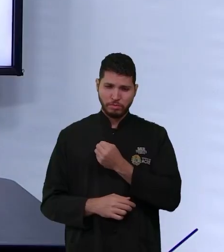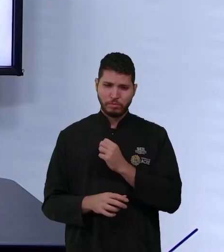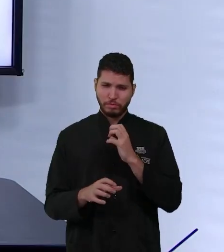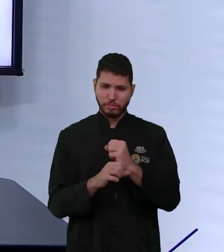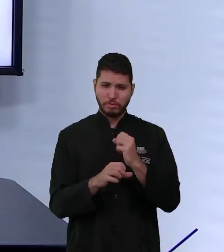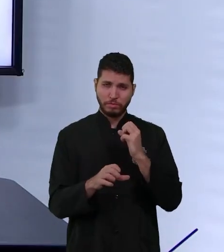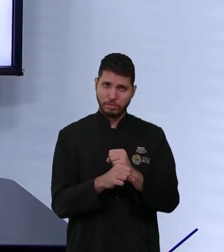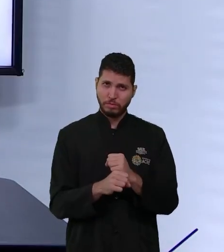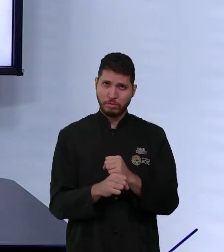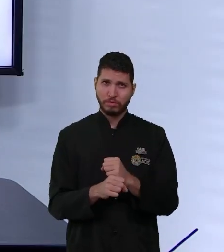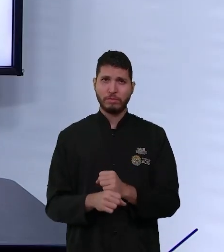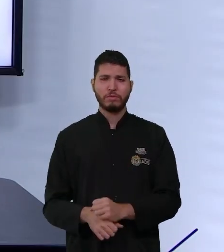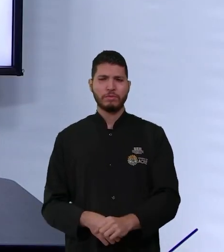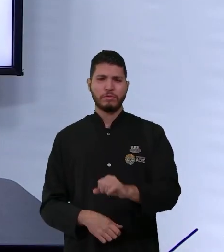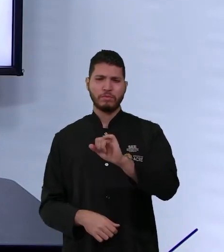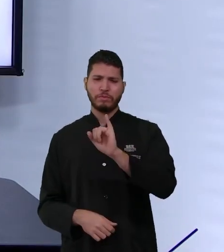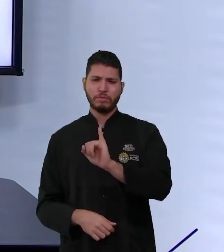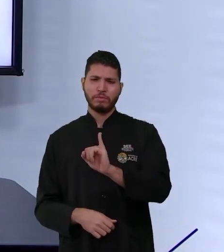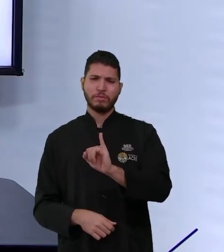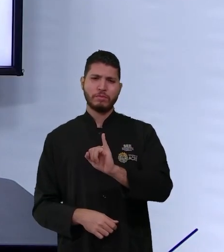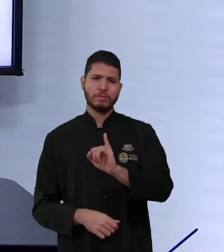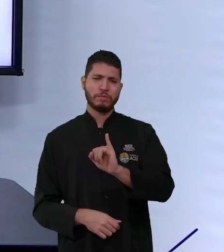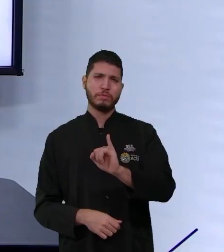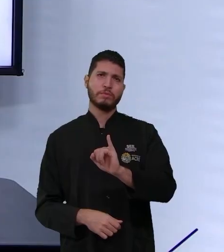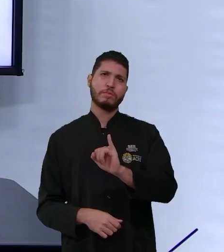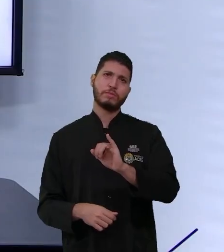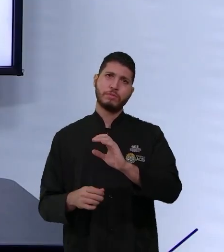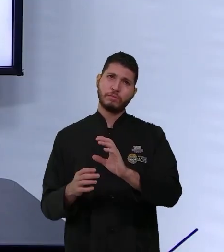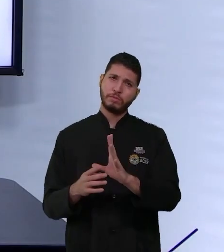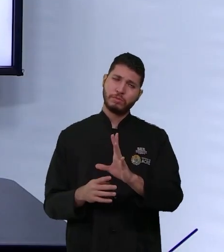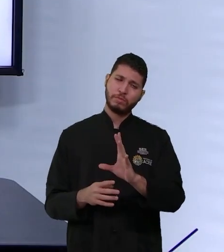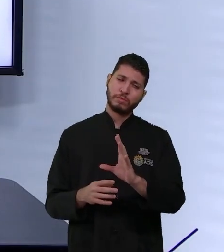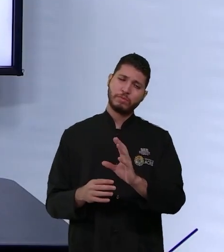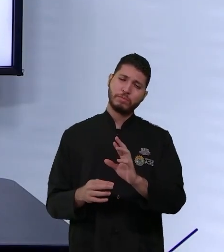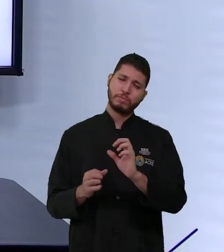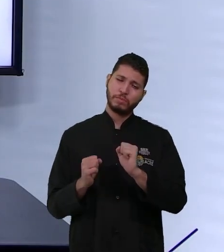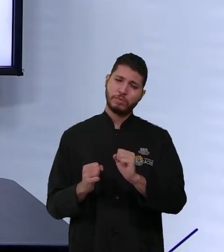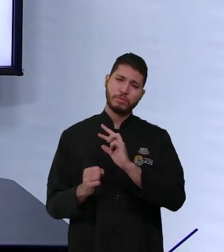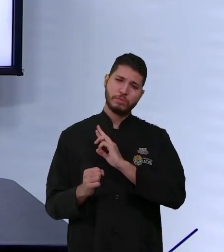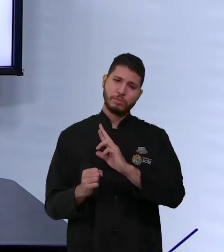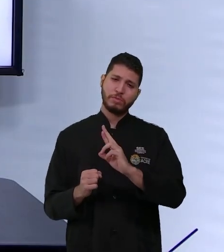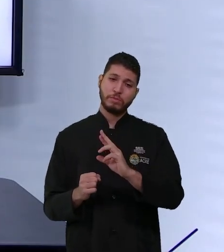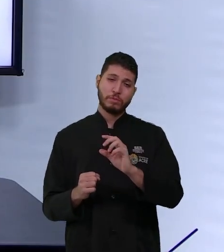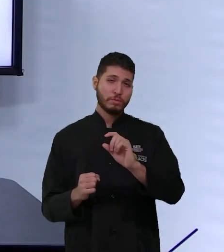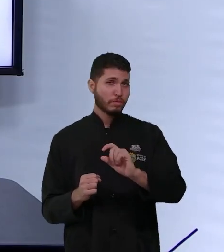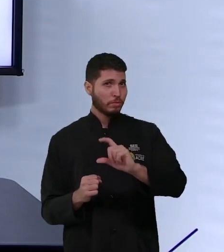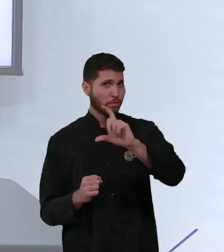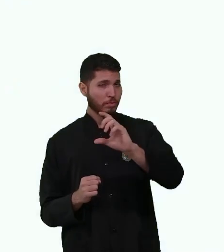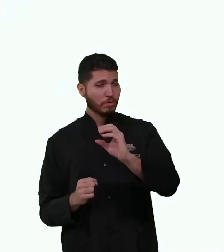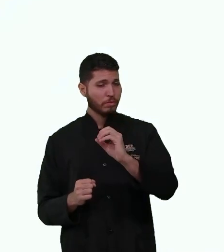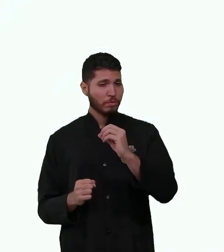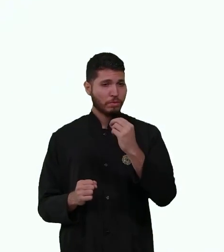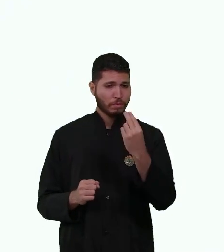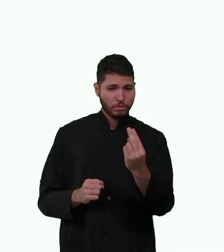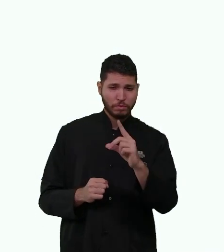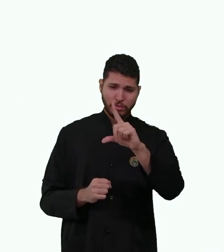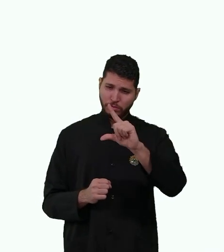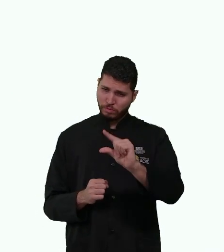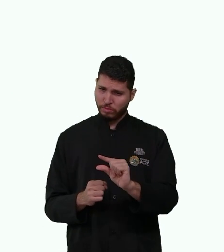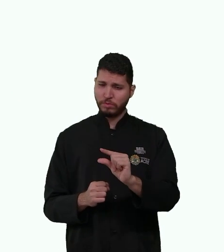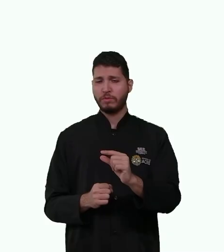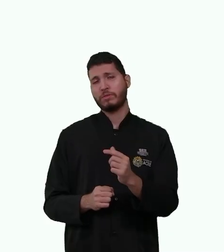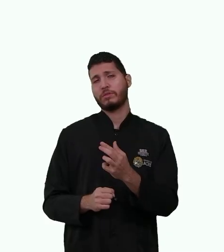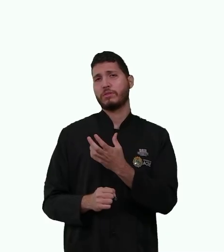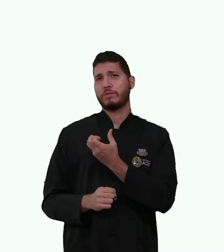o percentual que você está acrescendo ou decrescendo em cima do valor, tá bom? Então, vamos lá. Se ele